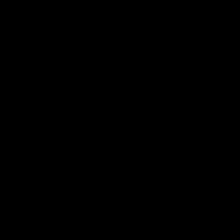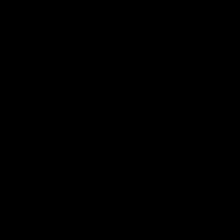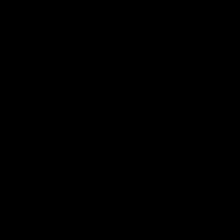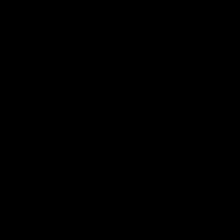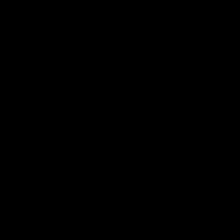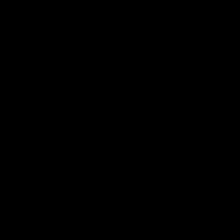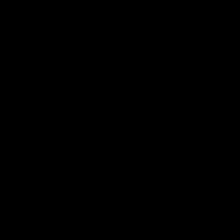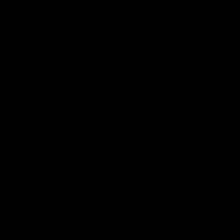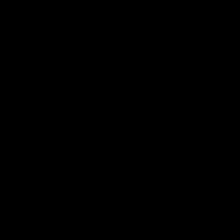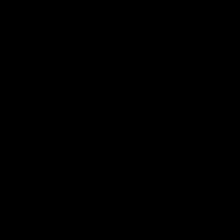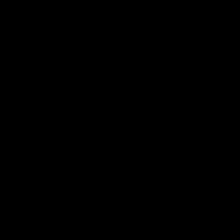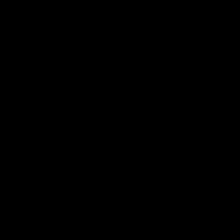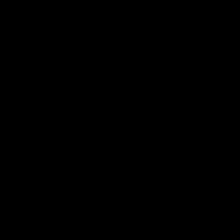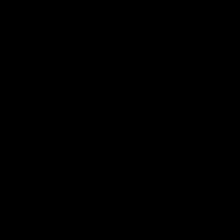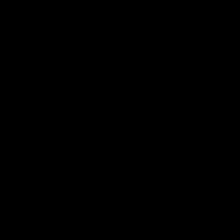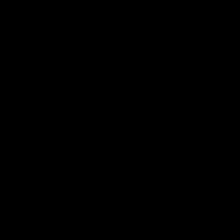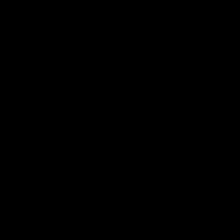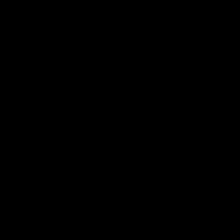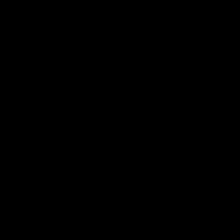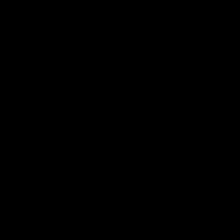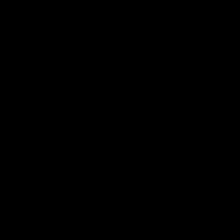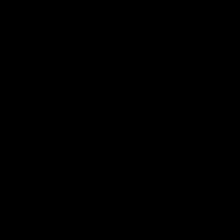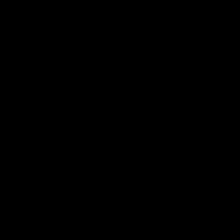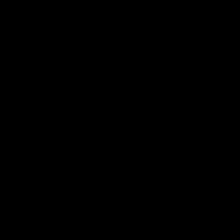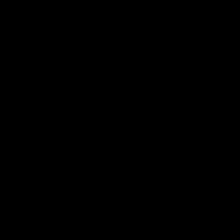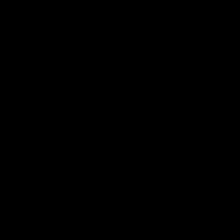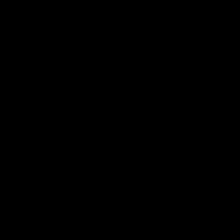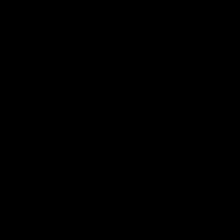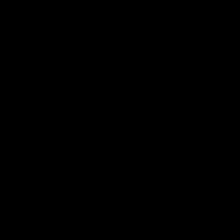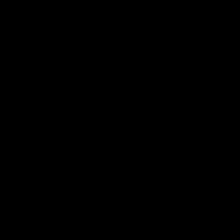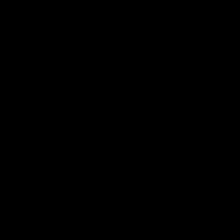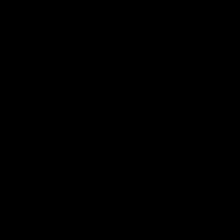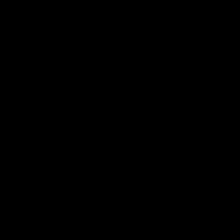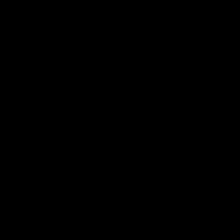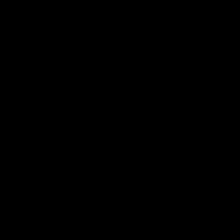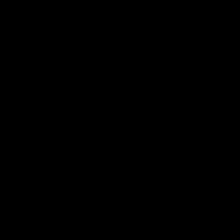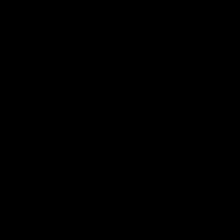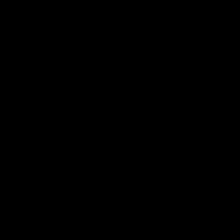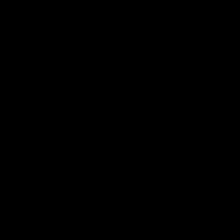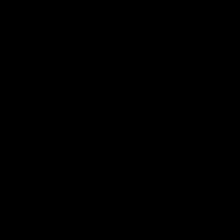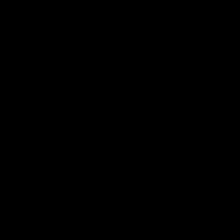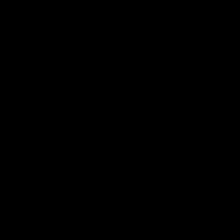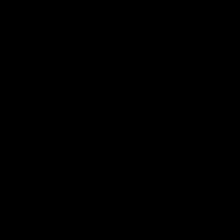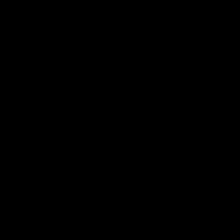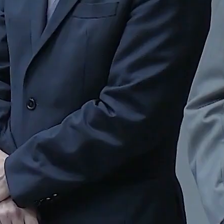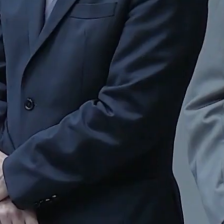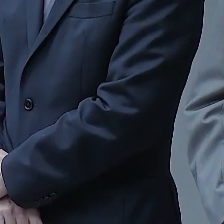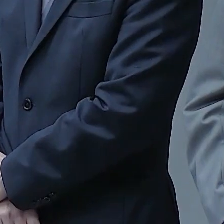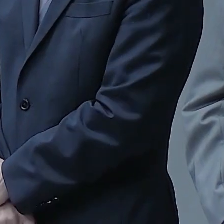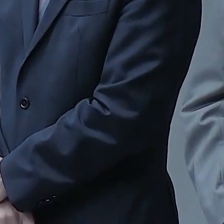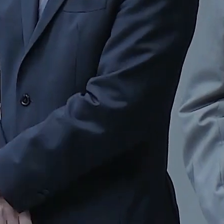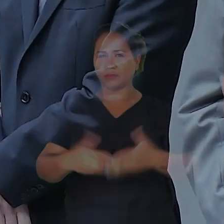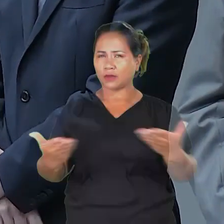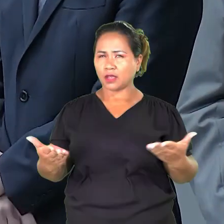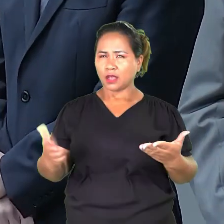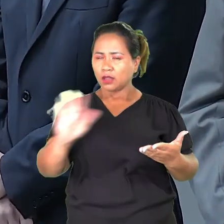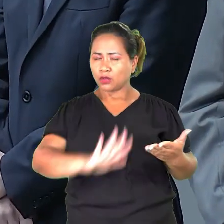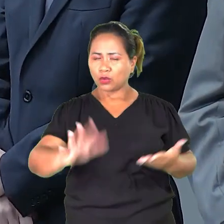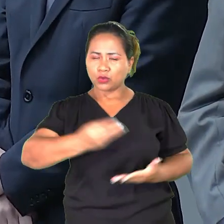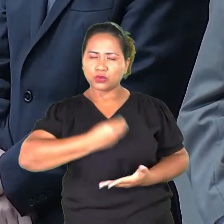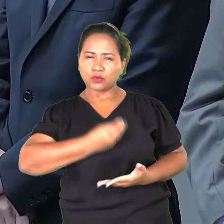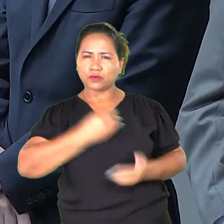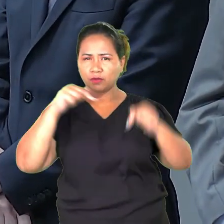Abertura. Fundo preto. Logomarcas TRE São Paulo, Tribunal de Justiça São Paulo, CEMEL, Museu TJSP.